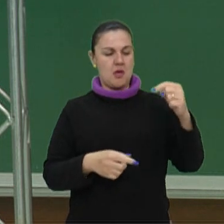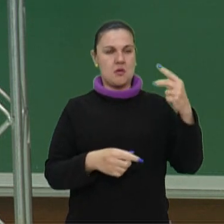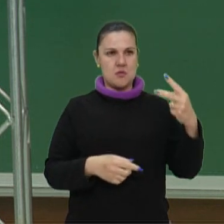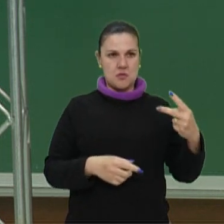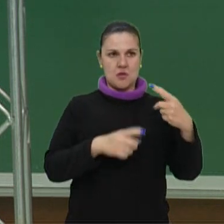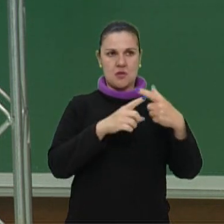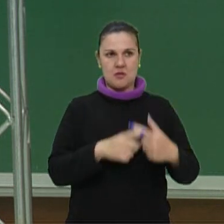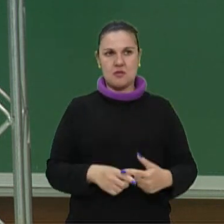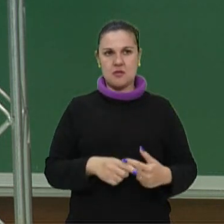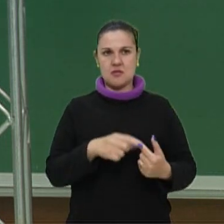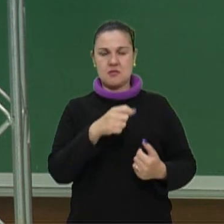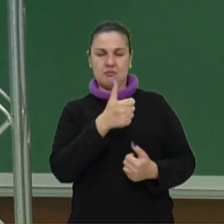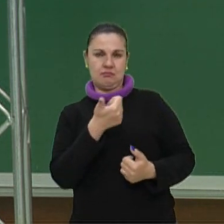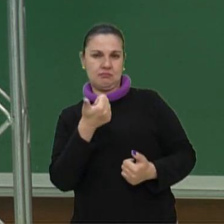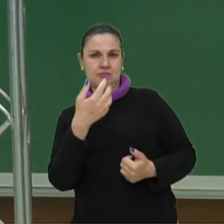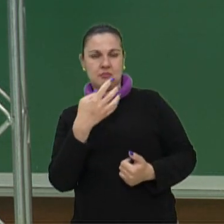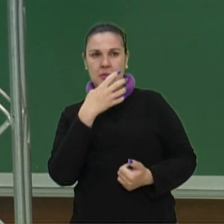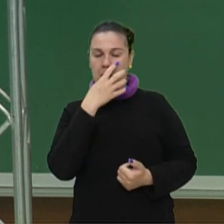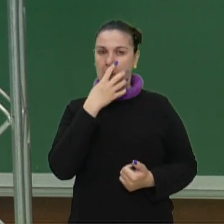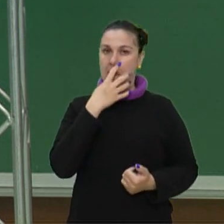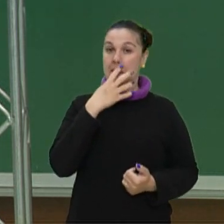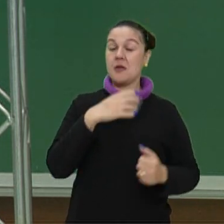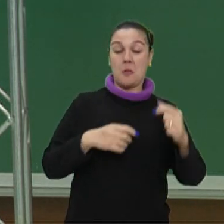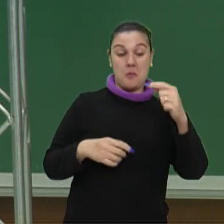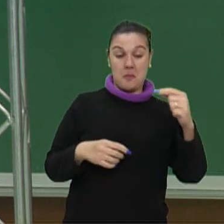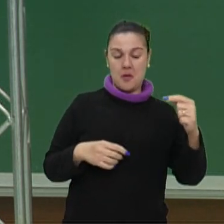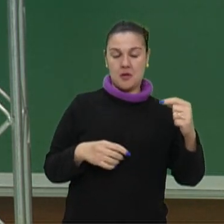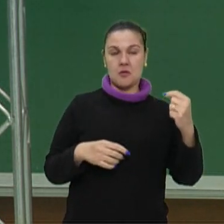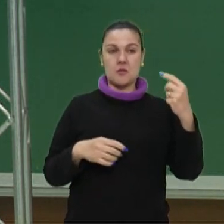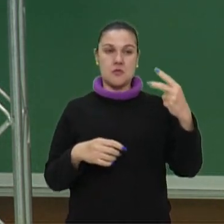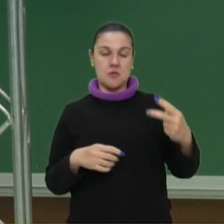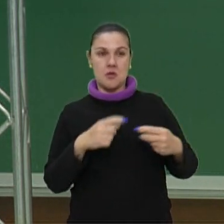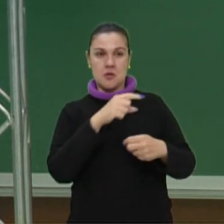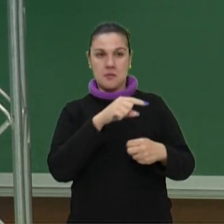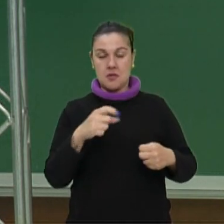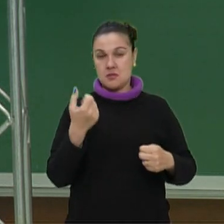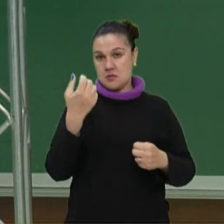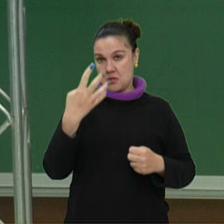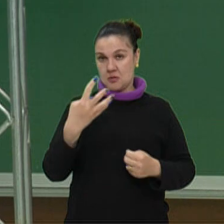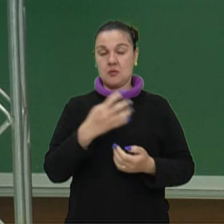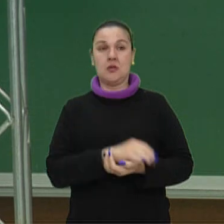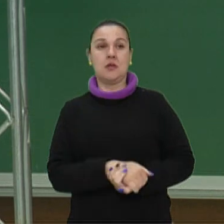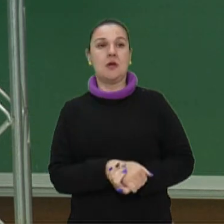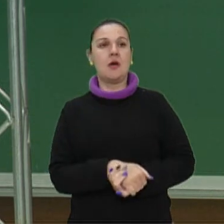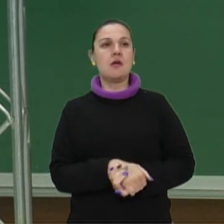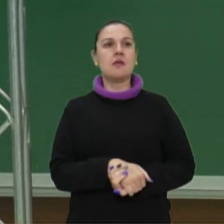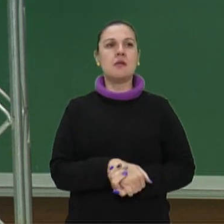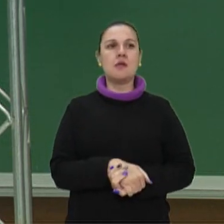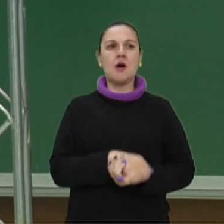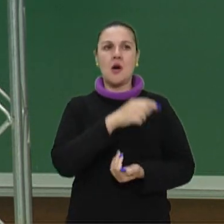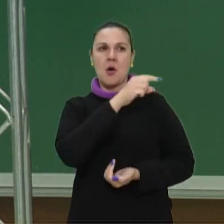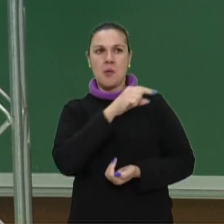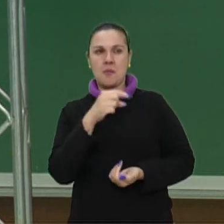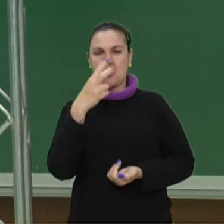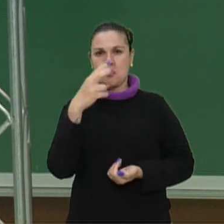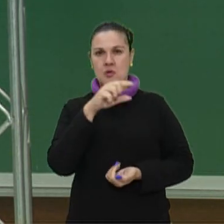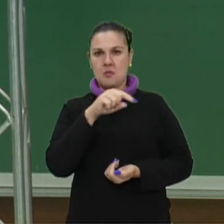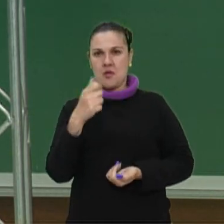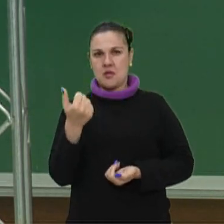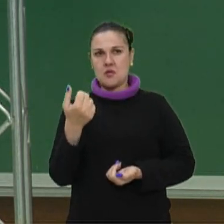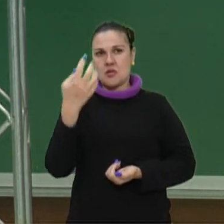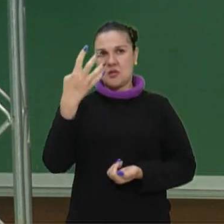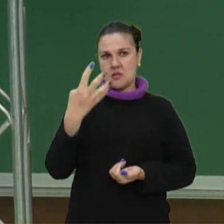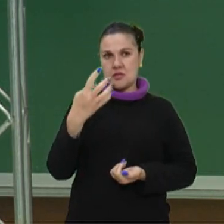14, já que os dois são negativos, né? Menos 2 vezes menos 14 dá o 28. Mas se eu somar menos 2 com menos 14, vai